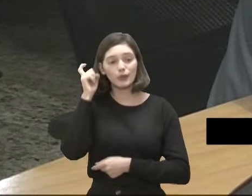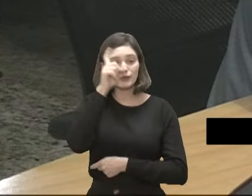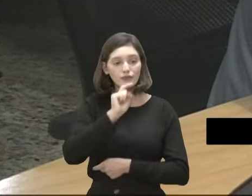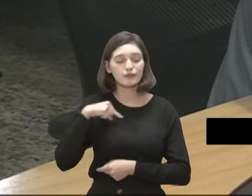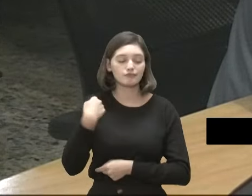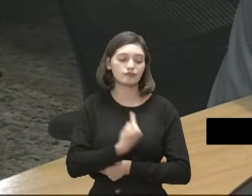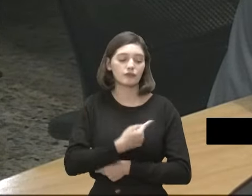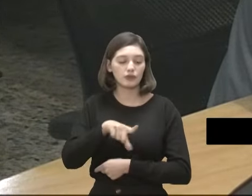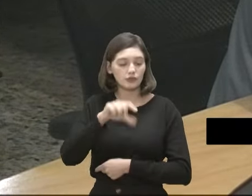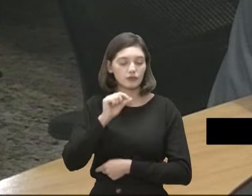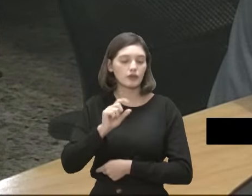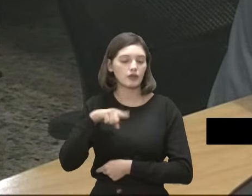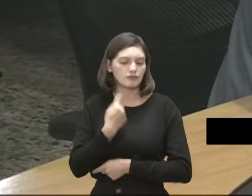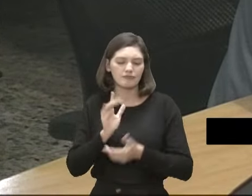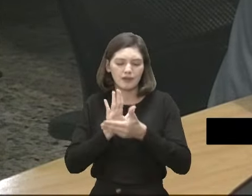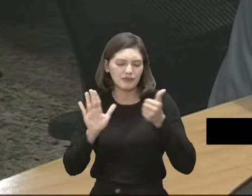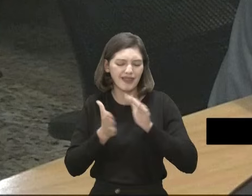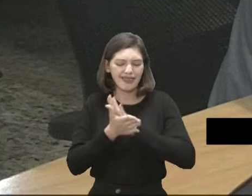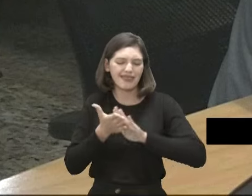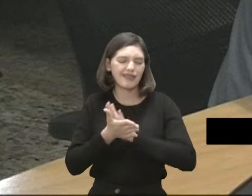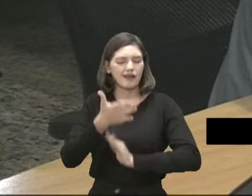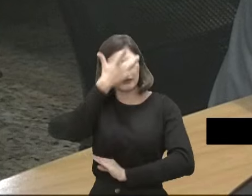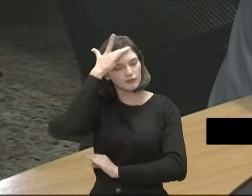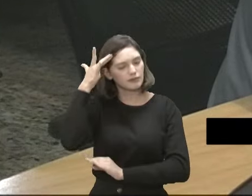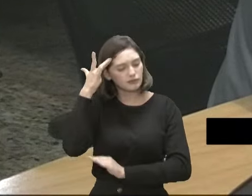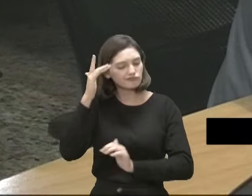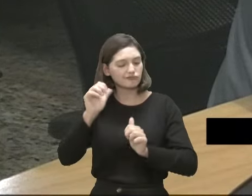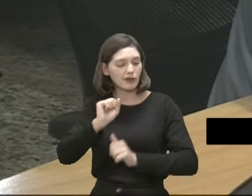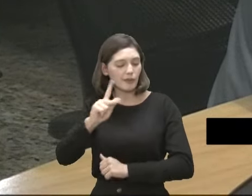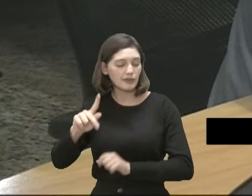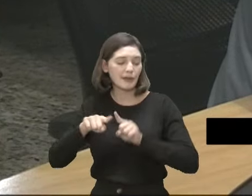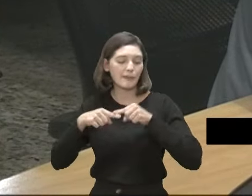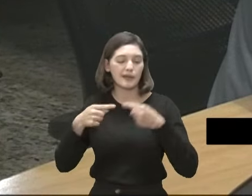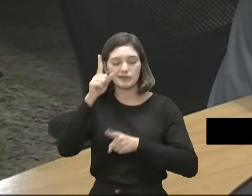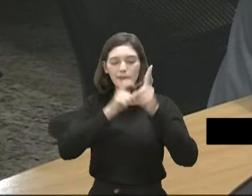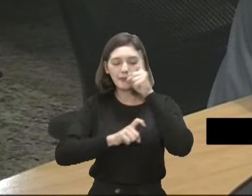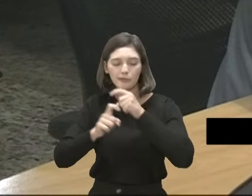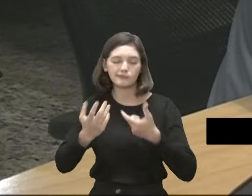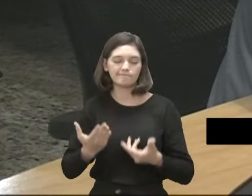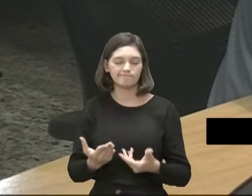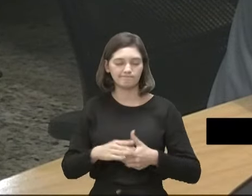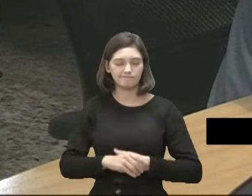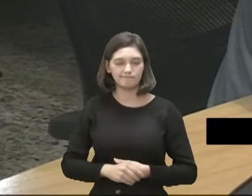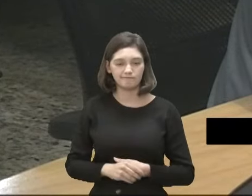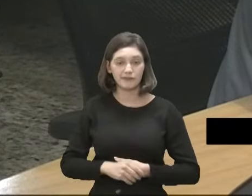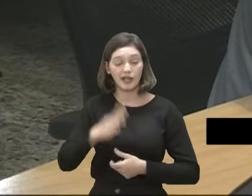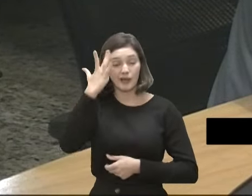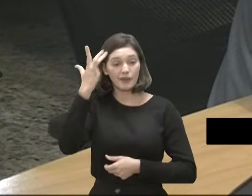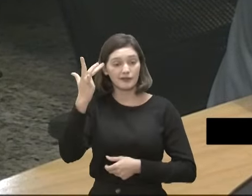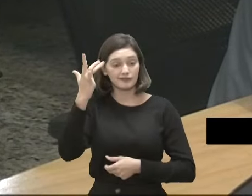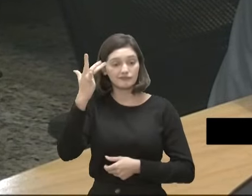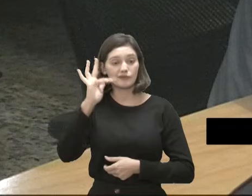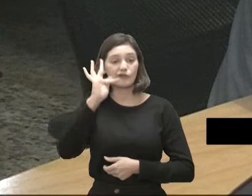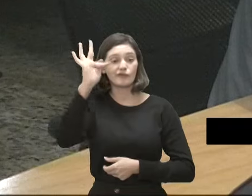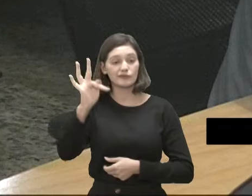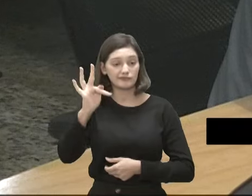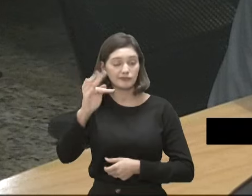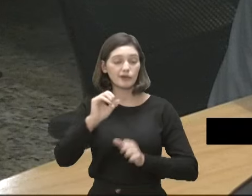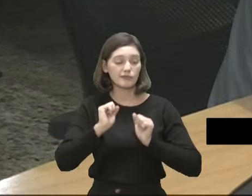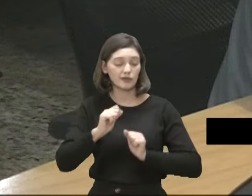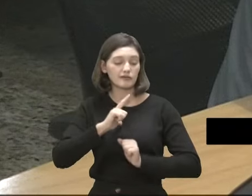posição. É óbvio que a gente não quer tirar nada de ninguém, principalmente do aposentado. Mas a preocupação nossa é que amanhã as pessoas pudessem ter alguma